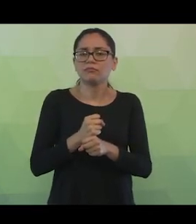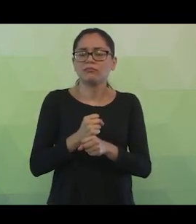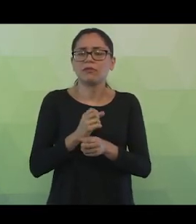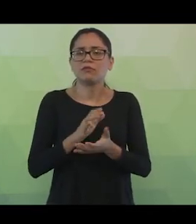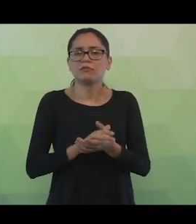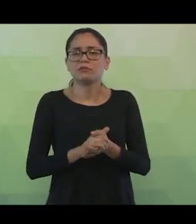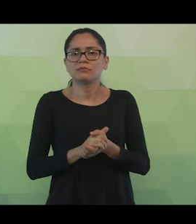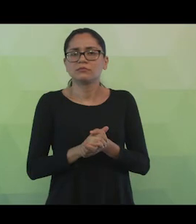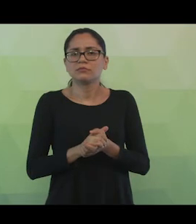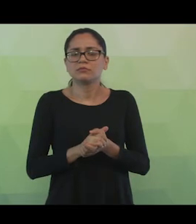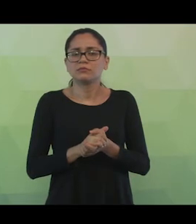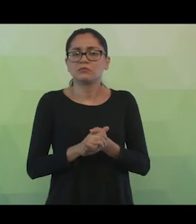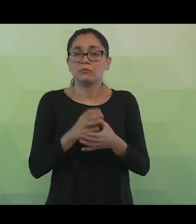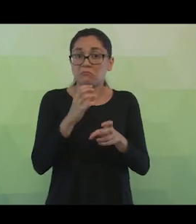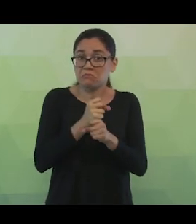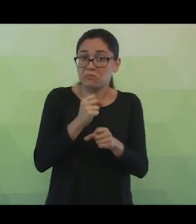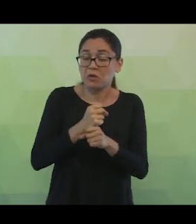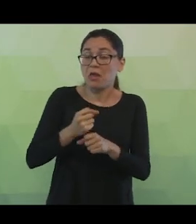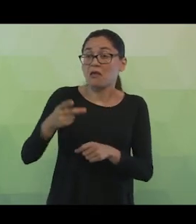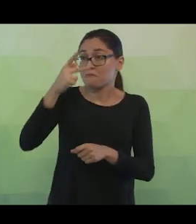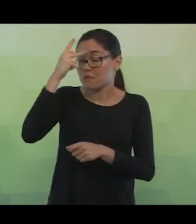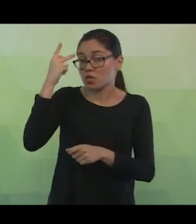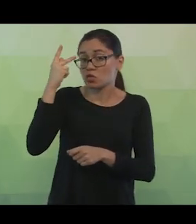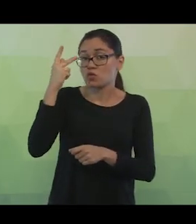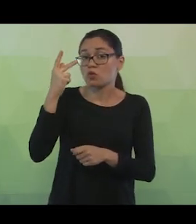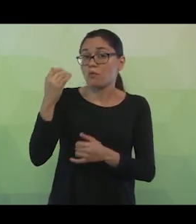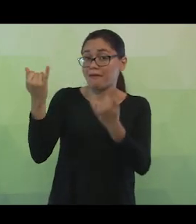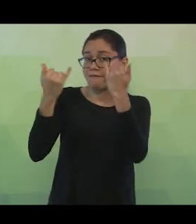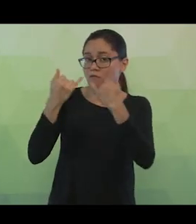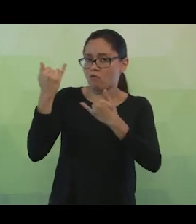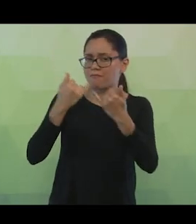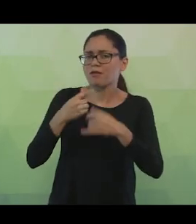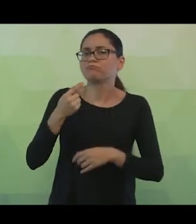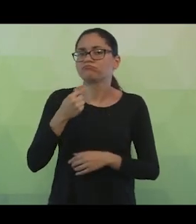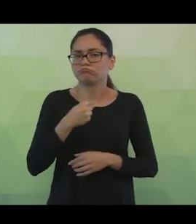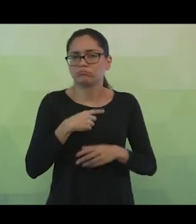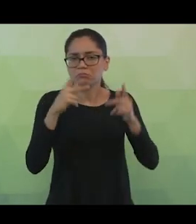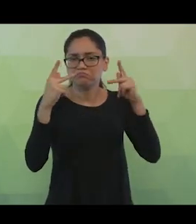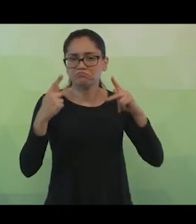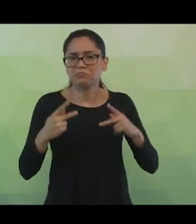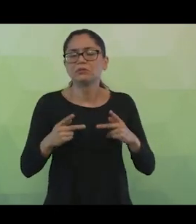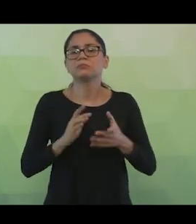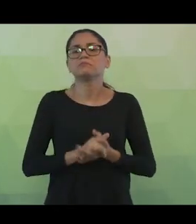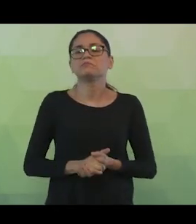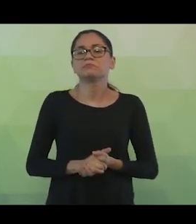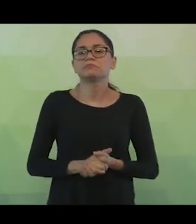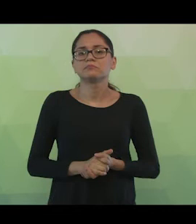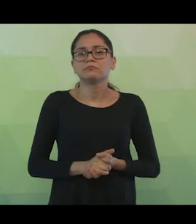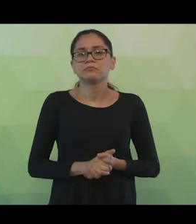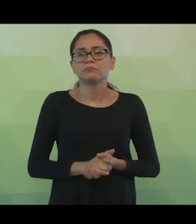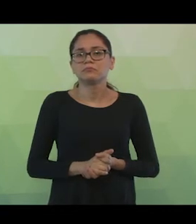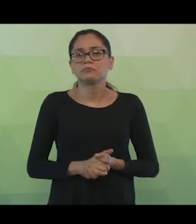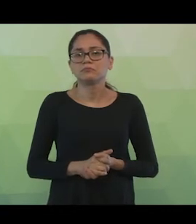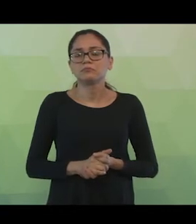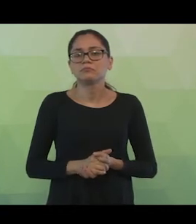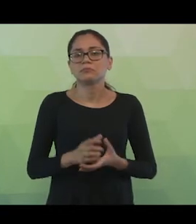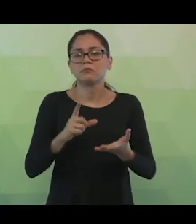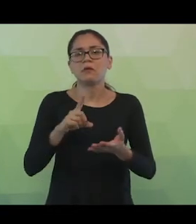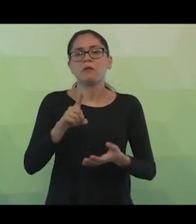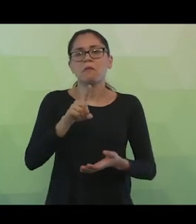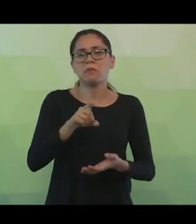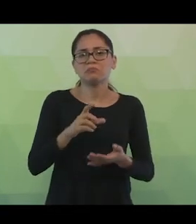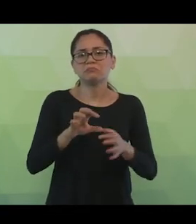informação que o usuário passar para a gente. Para finalizar aqui, apertamos alguma tecla